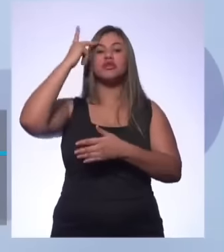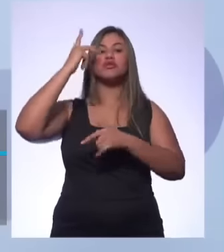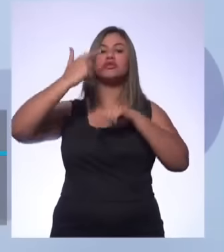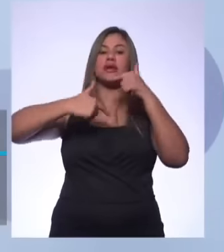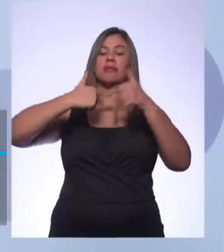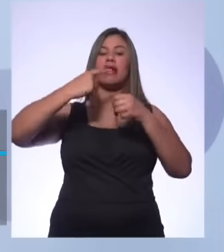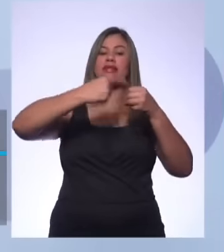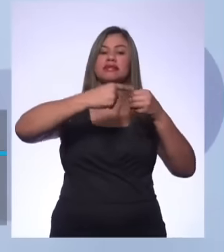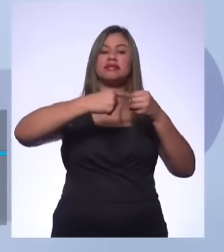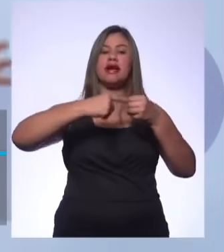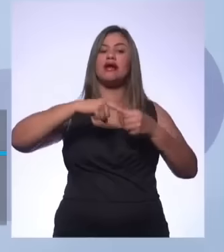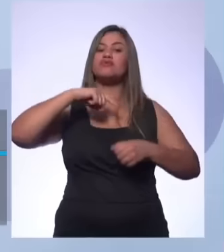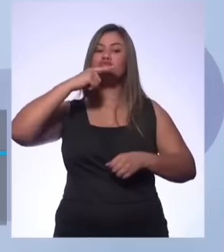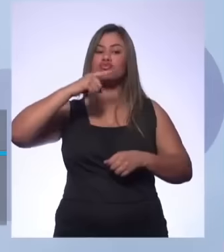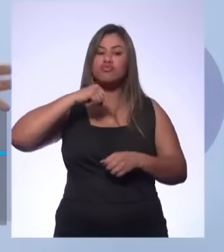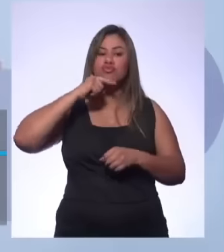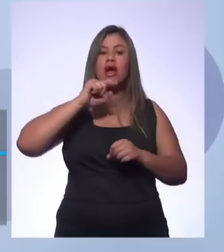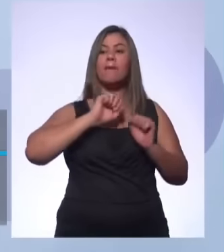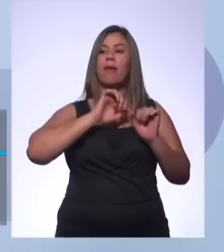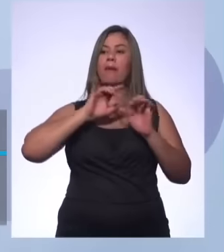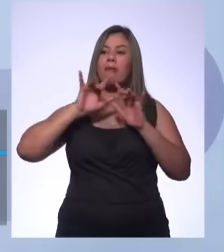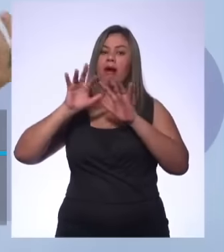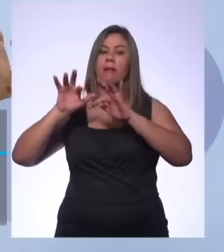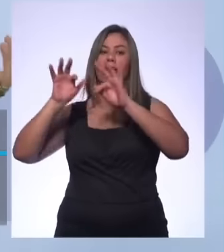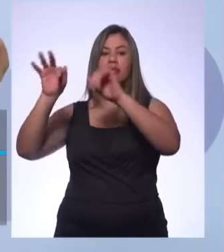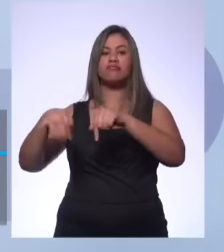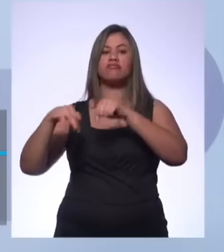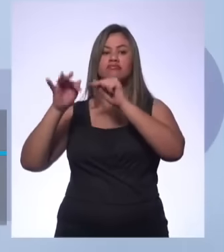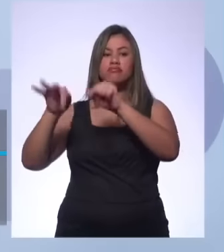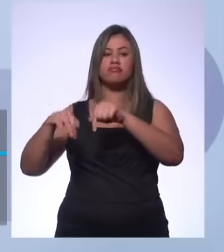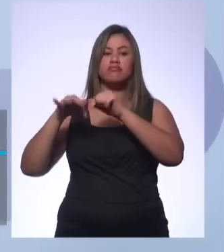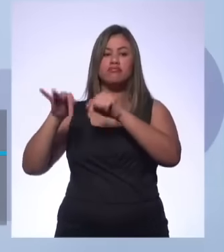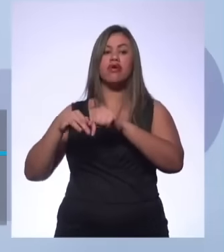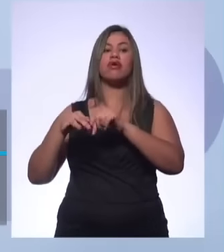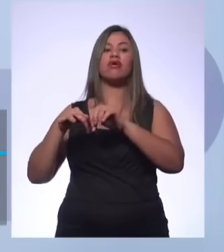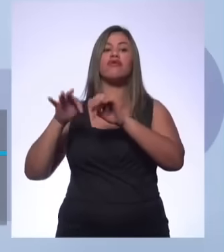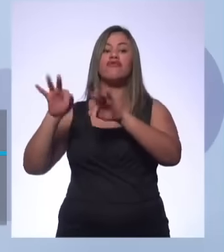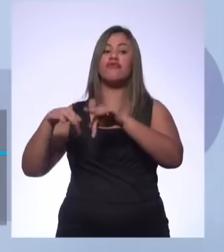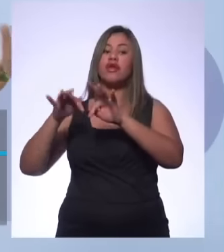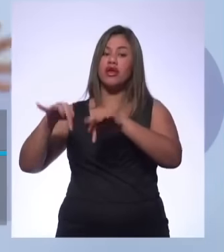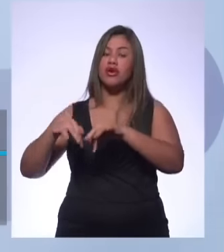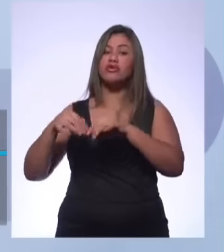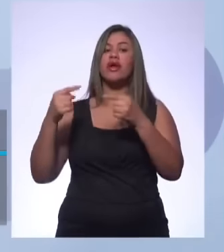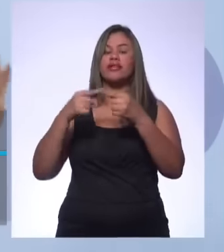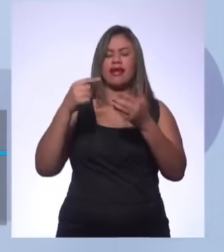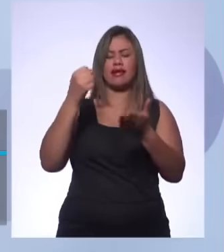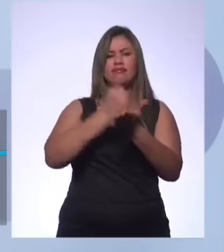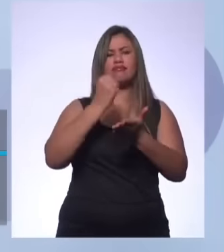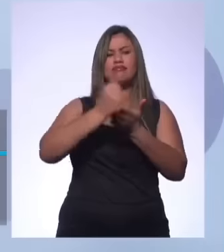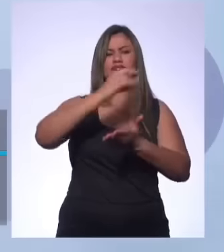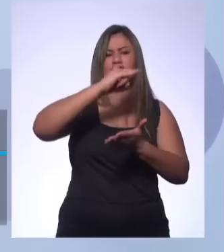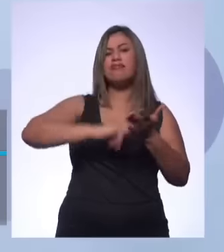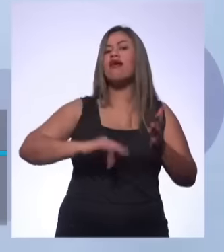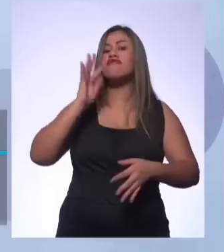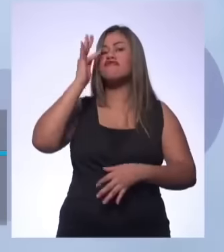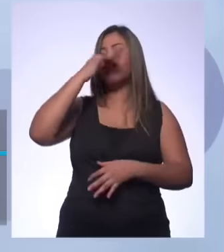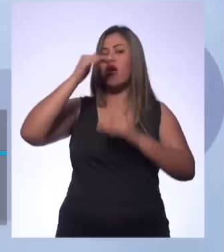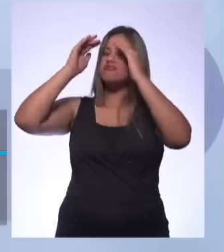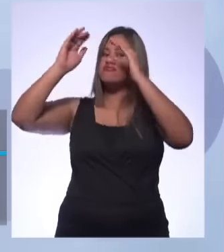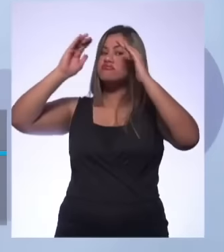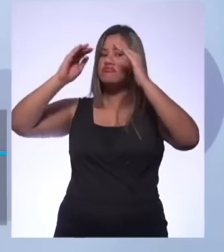nas cidades começaram a ir para esses feudos, e ali nós temos todo um contrato de fidelidade, mas a gente vai falar disso depois,